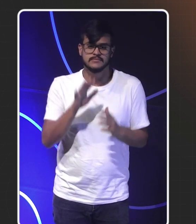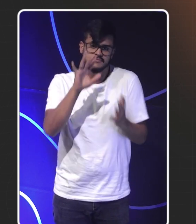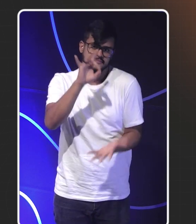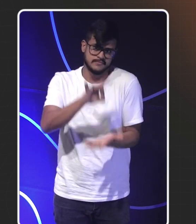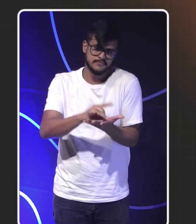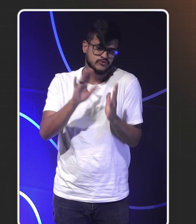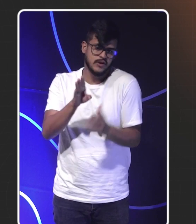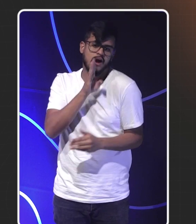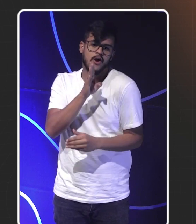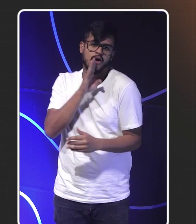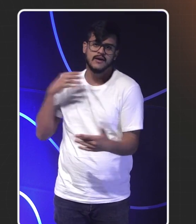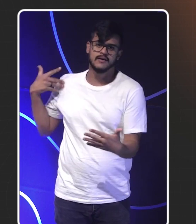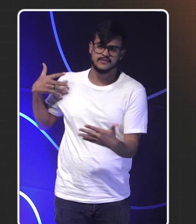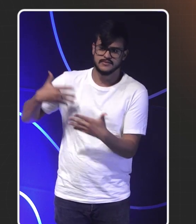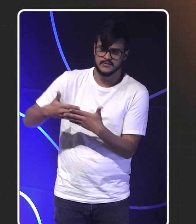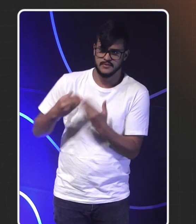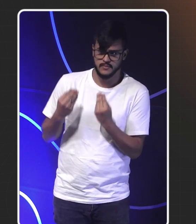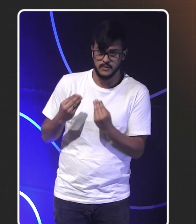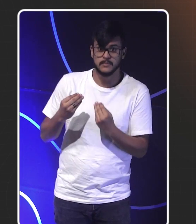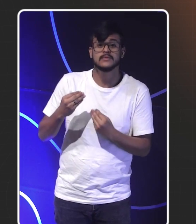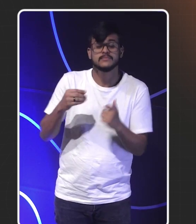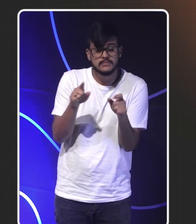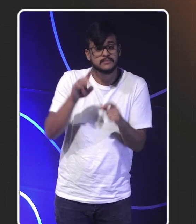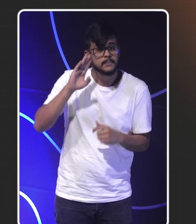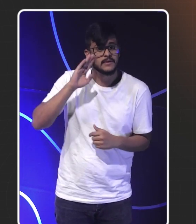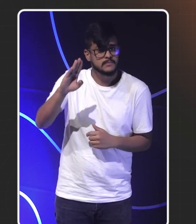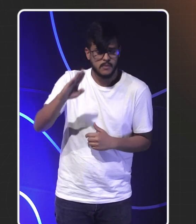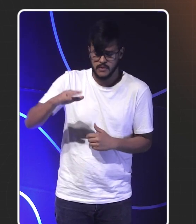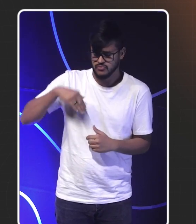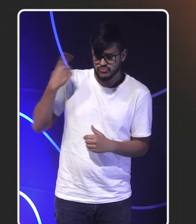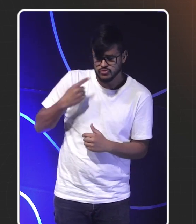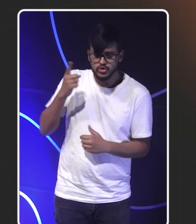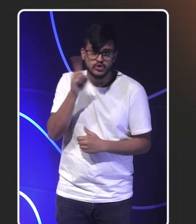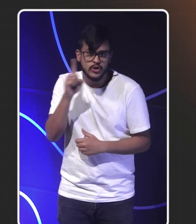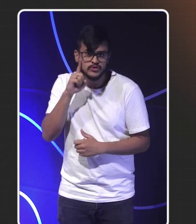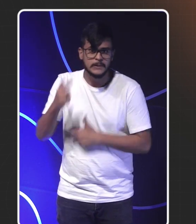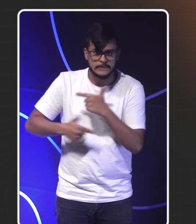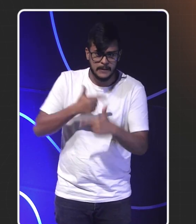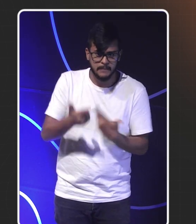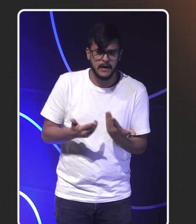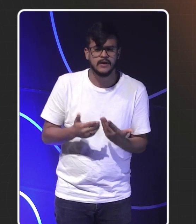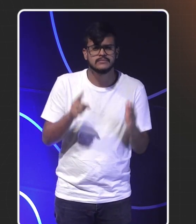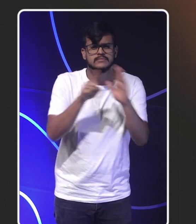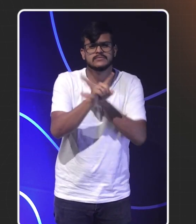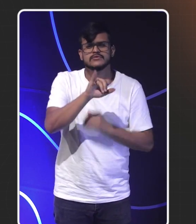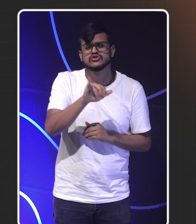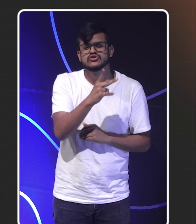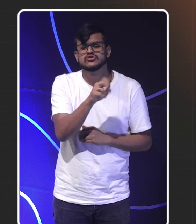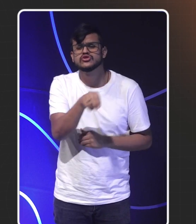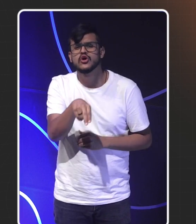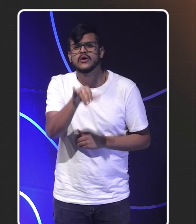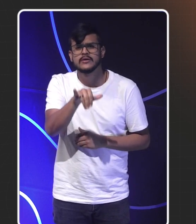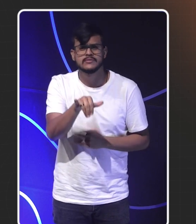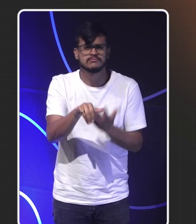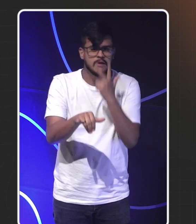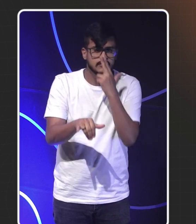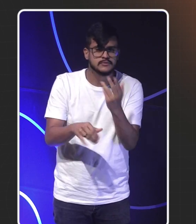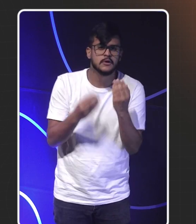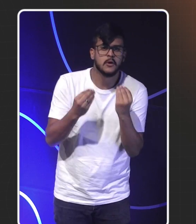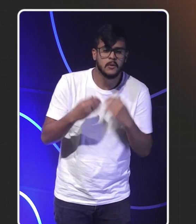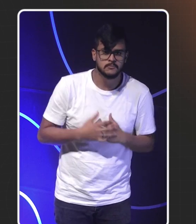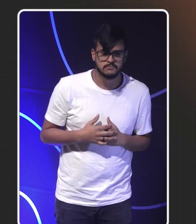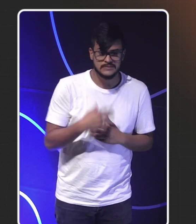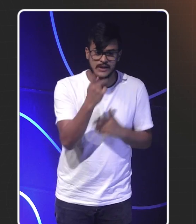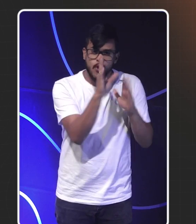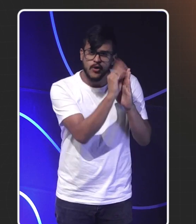gente tem aqui, inclusive no nosso dia a dia. Ô, Johnny, como que é seu tipo de conteúdo, esse diálogo que